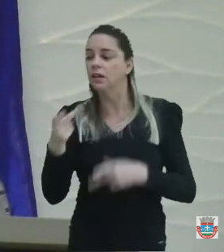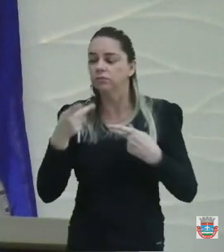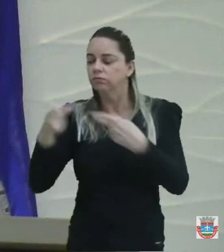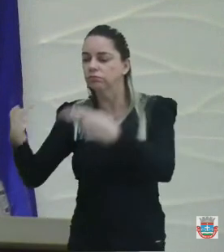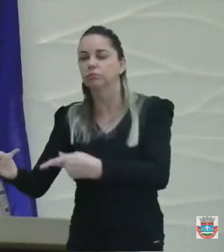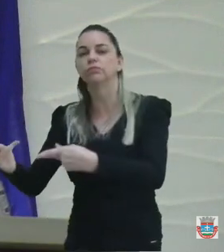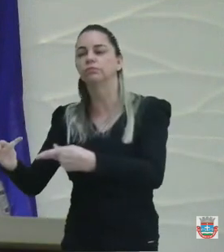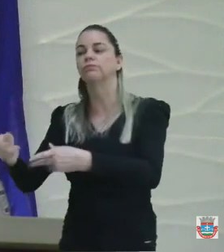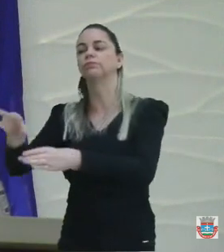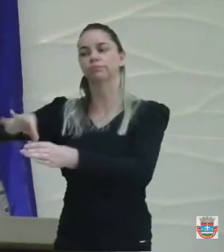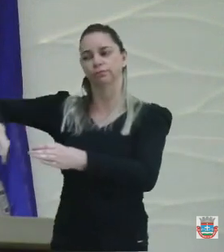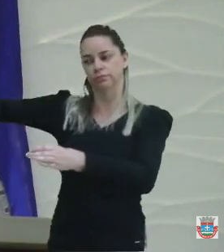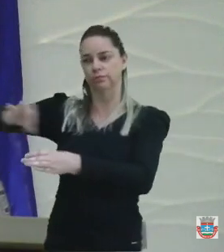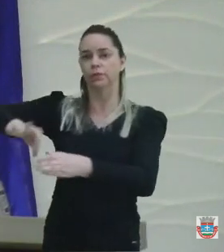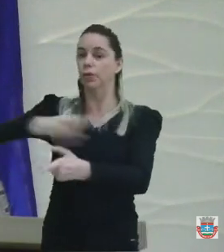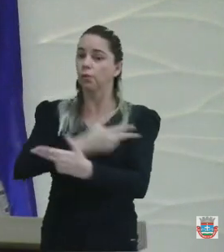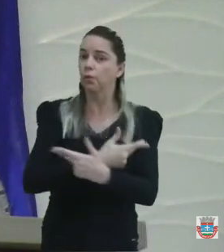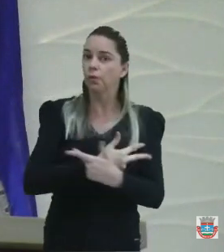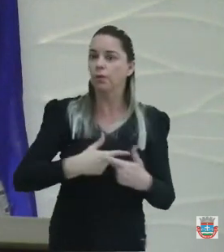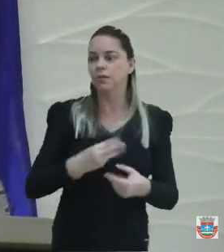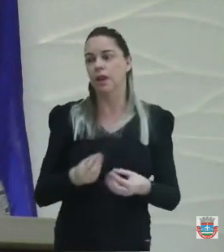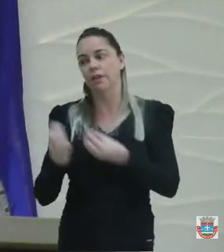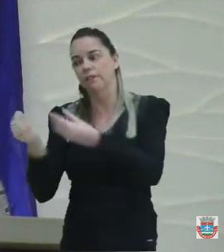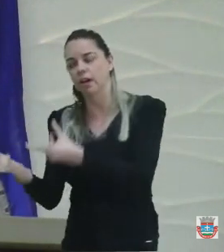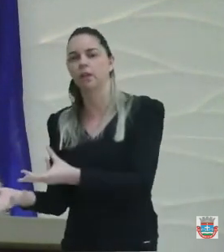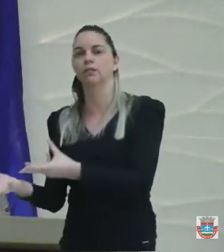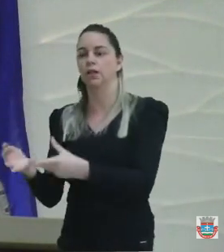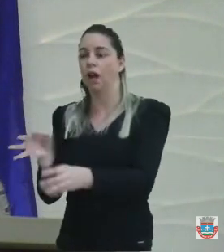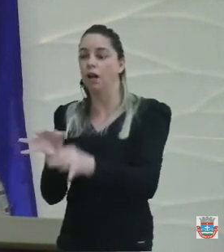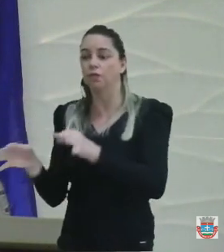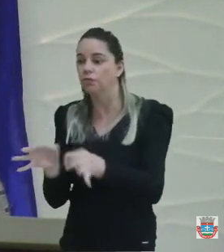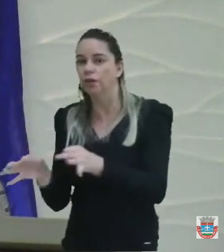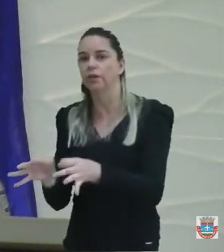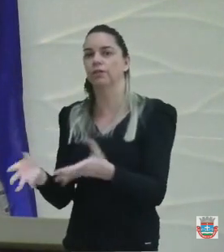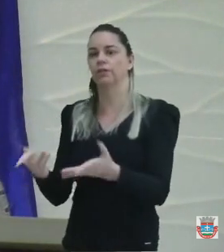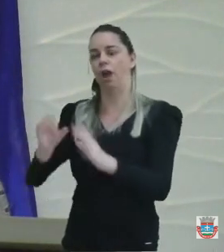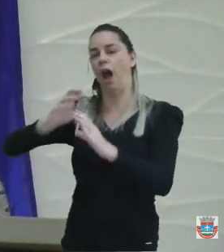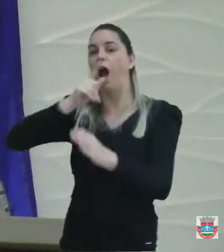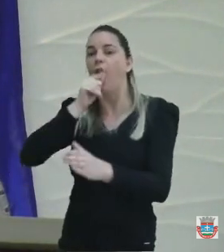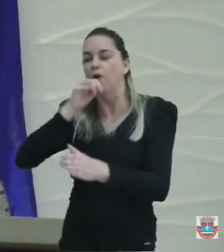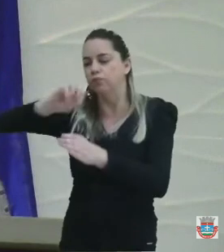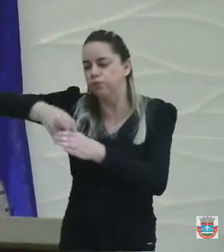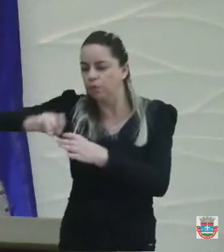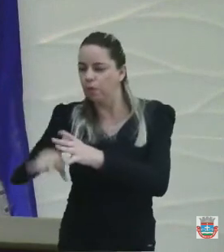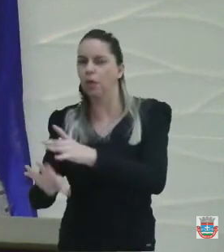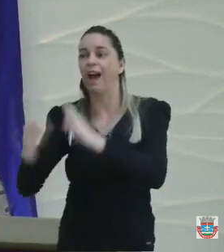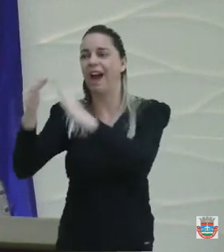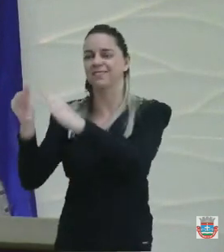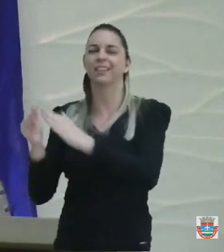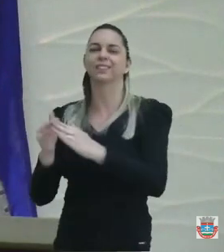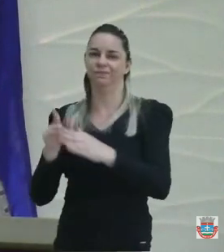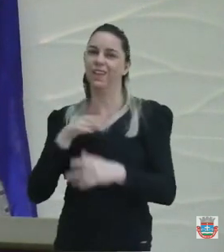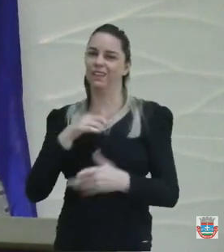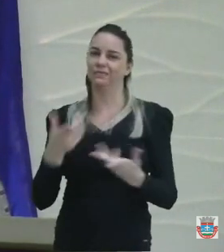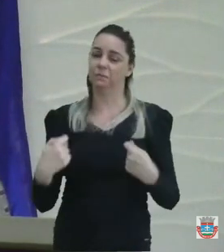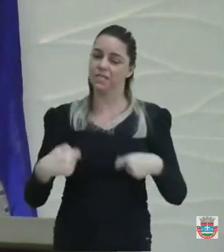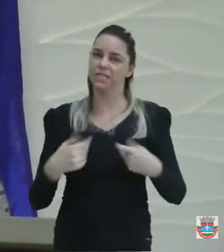leve material e faça com que a água chegue lá na Vila do Espírito Santo. Teve um comentário aqui do